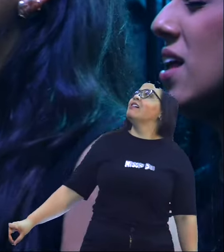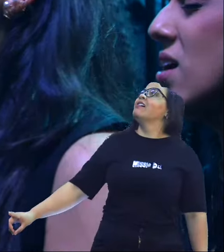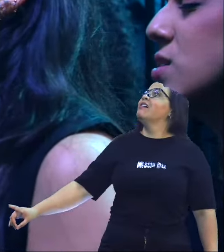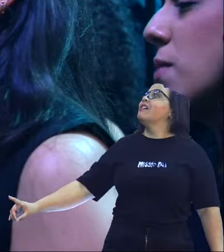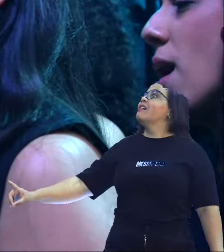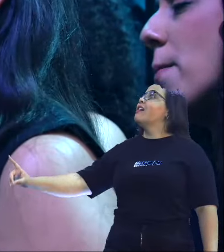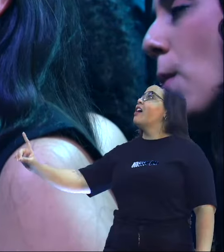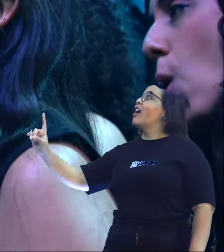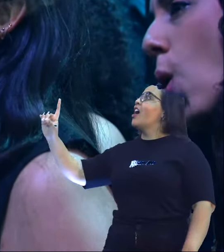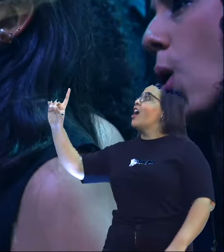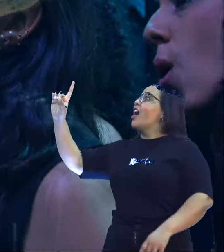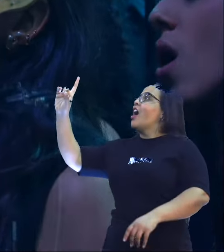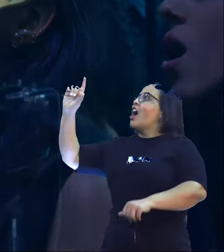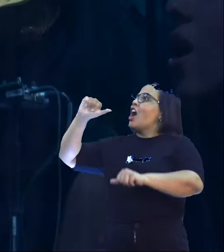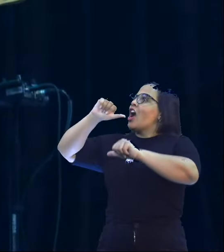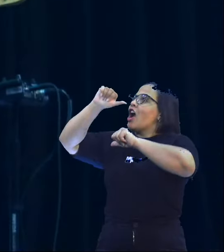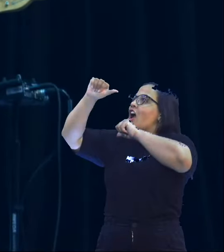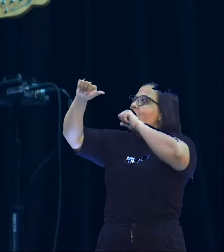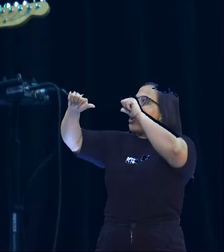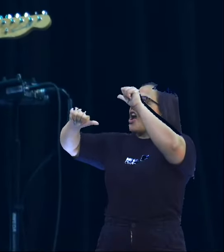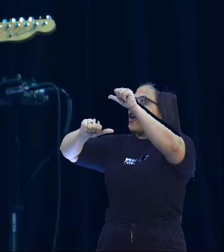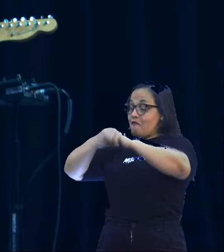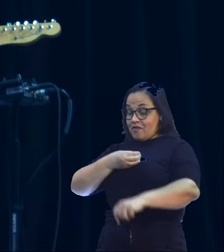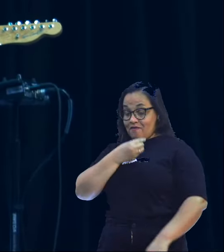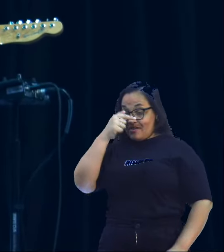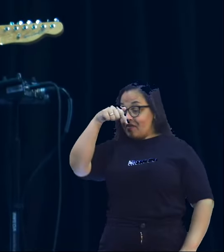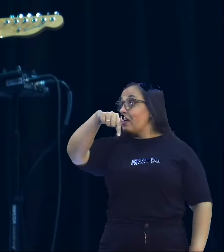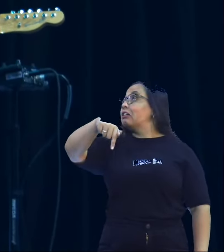homem, Deus me amou.